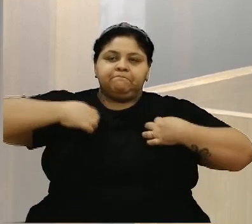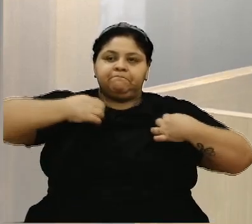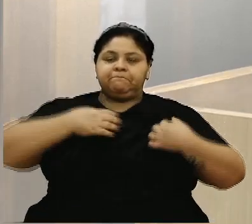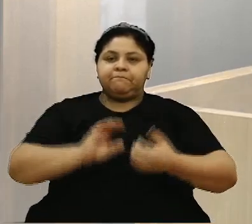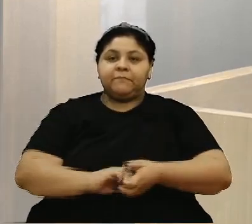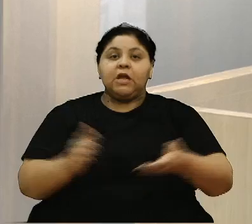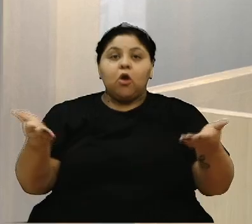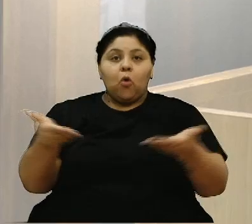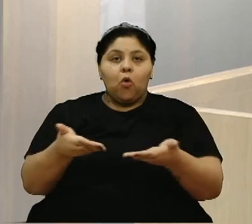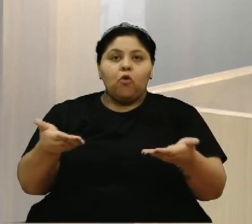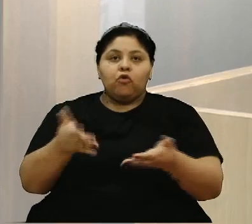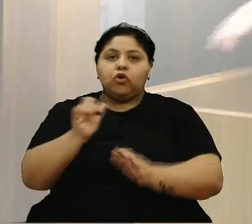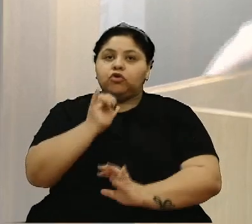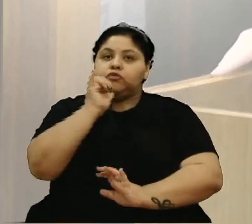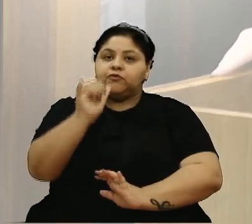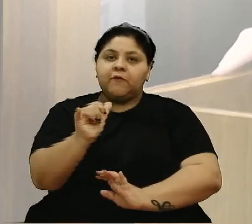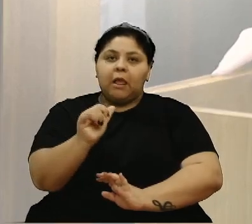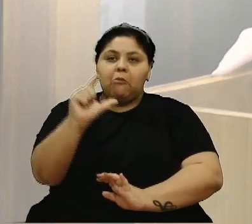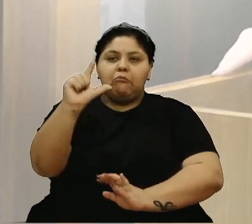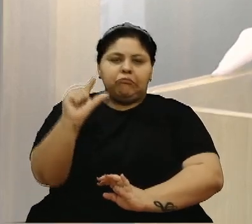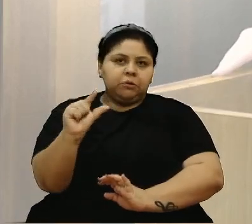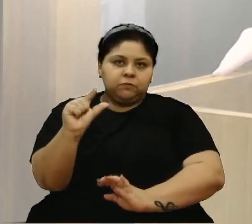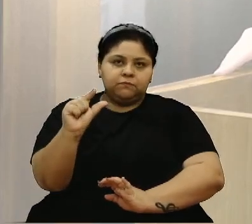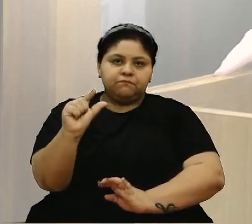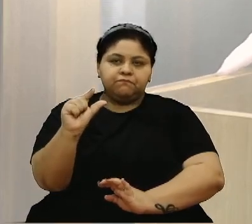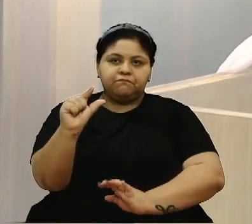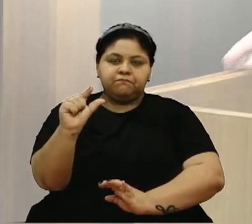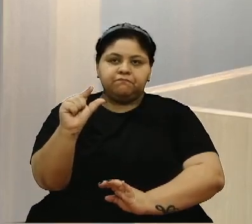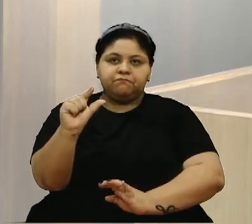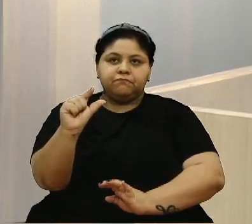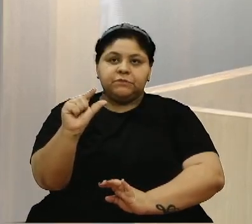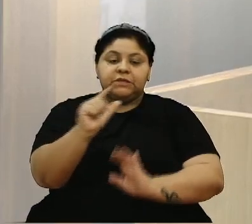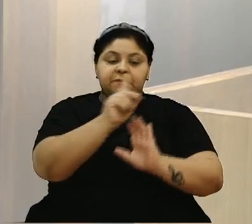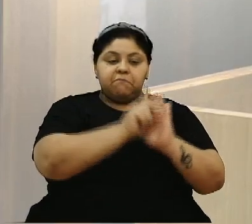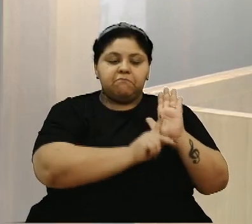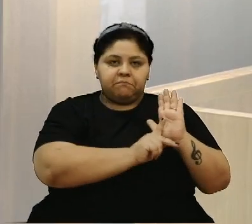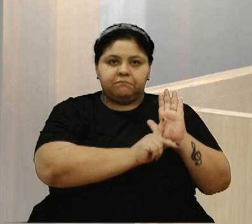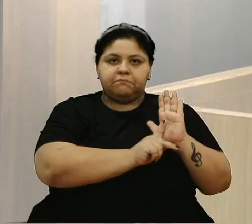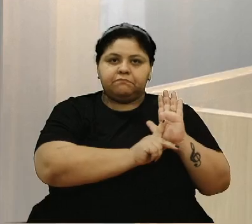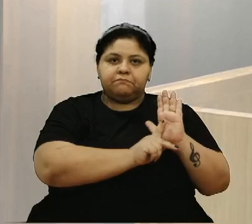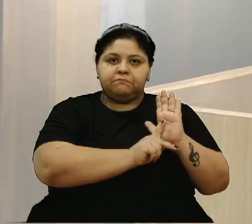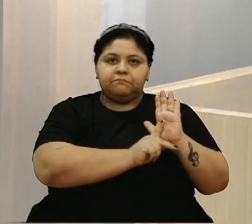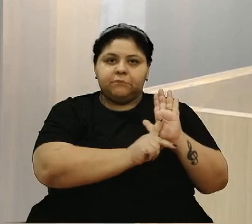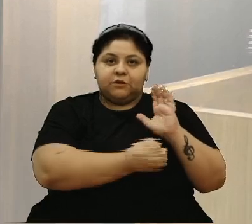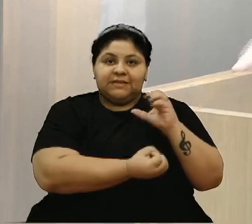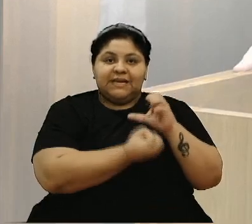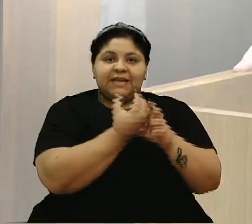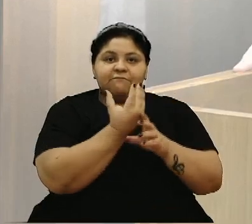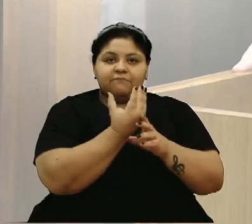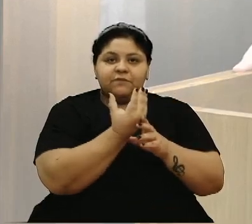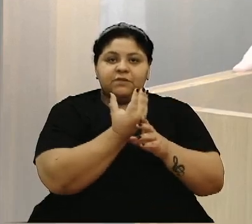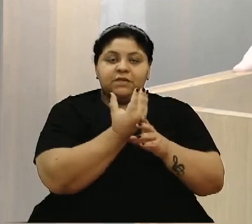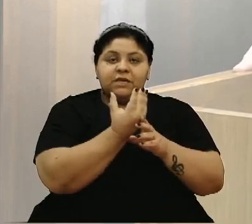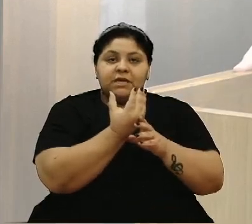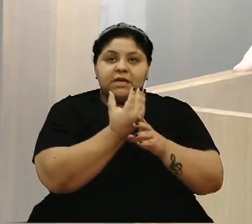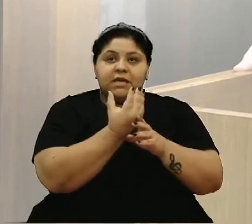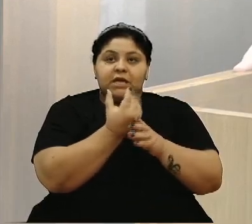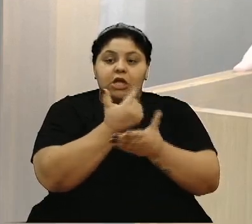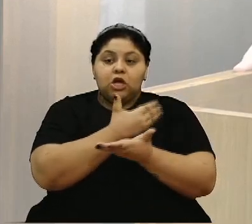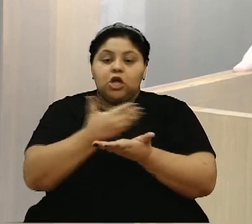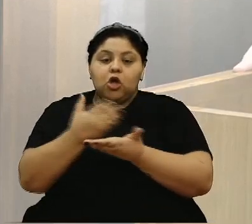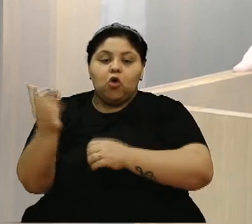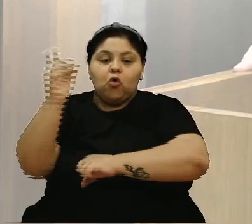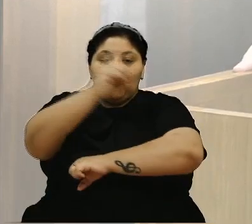Quero hoje aqui falar um pouco sobre este projeto da nossa autoria, que institui o